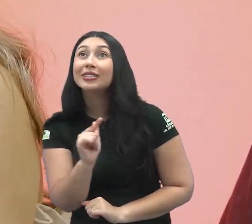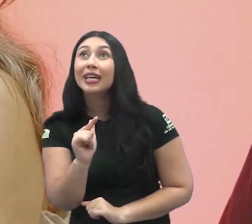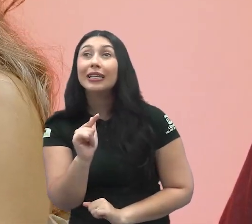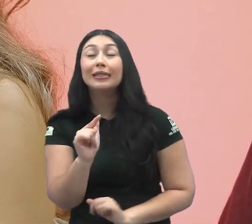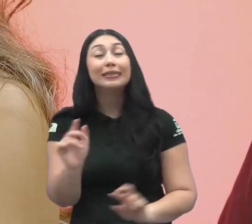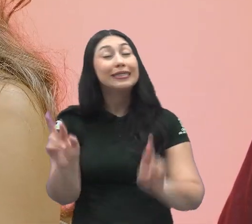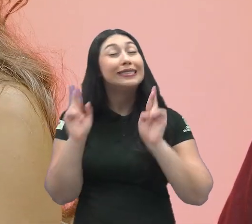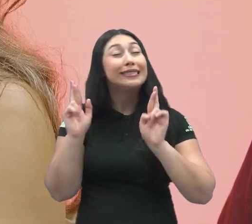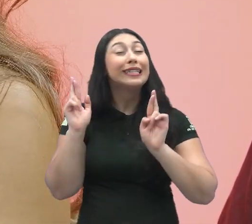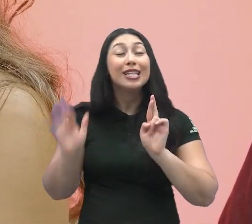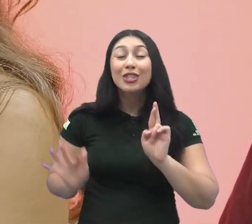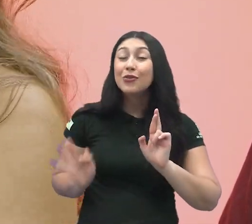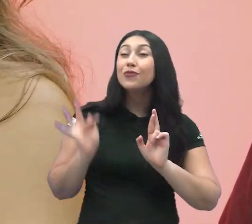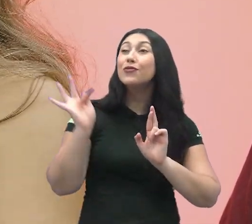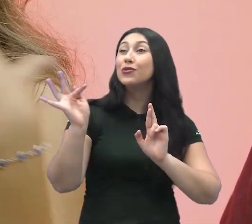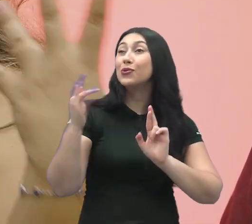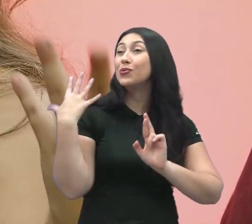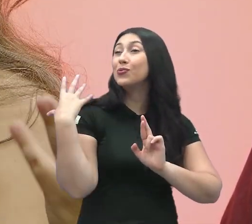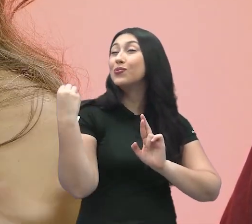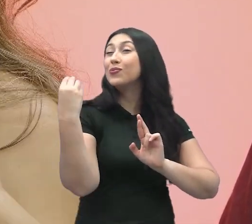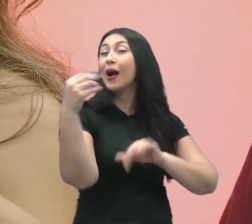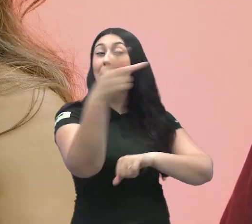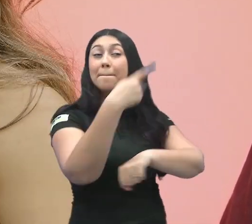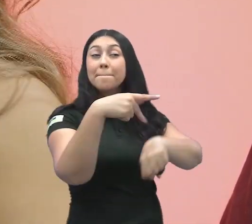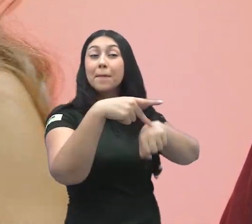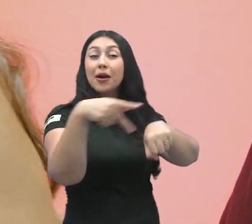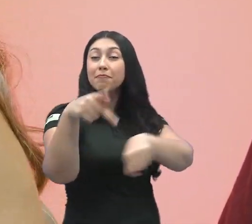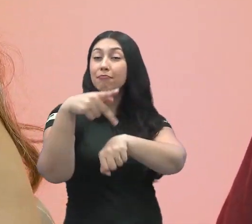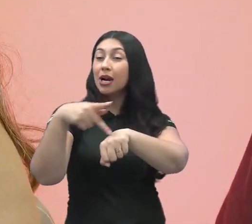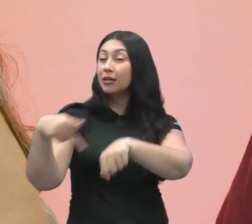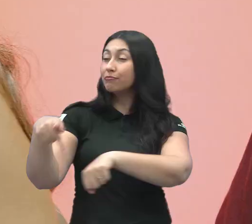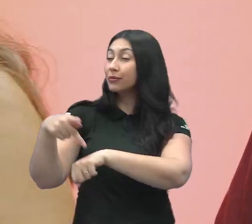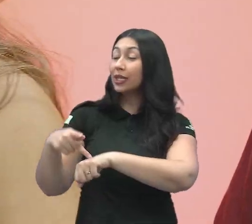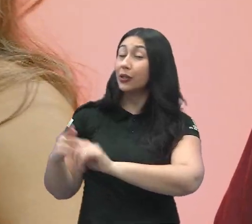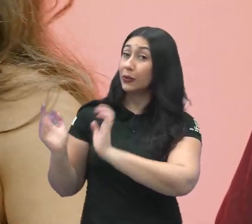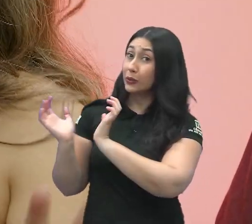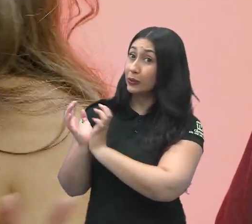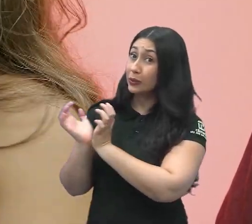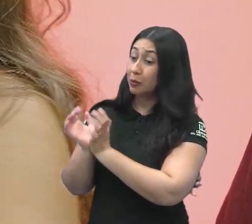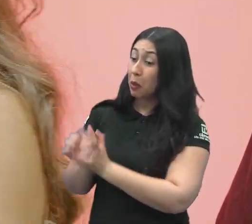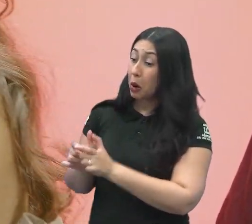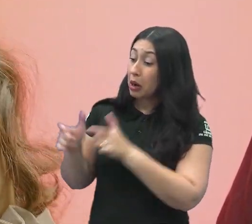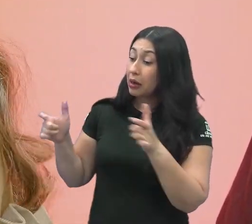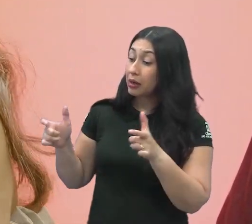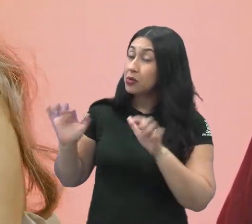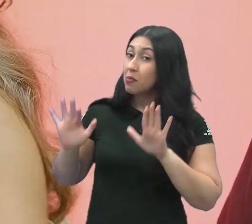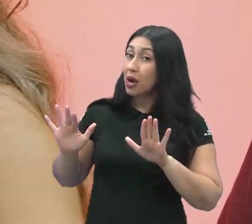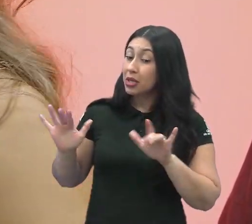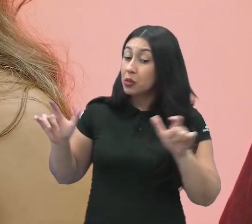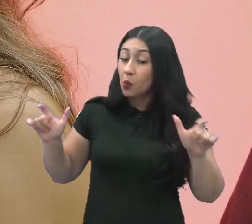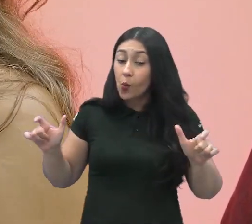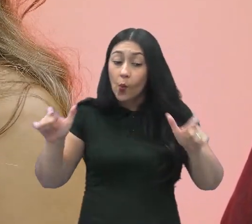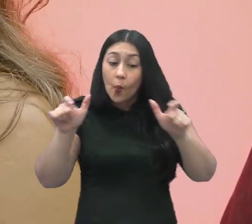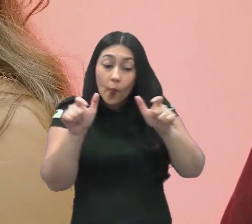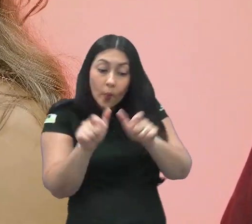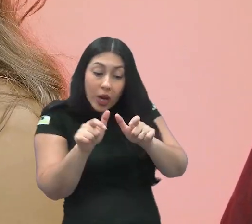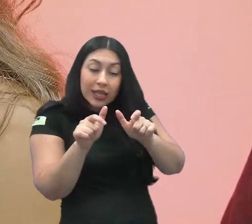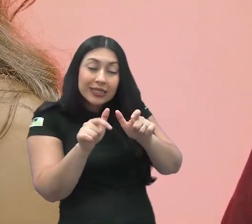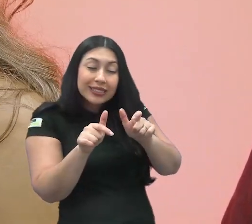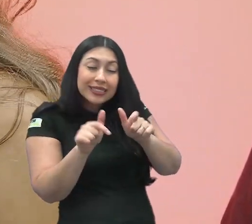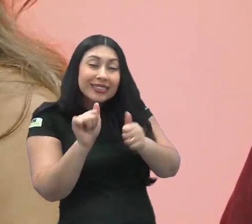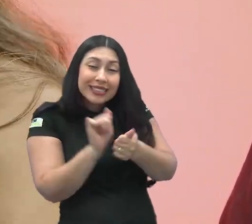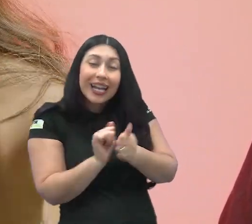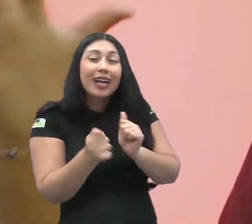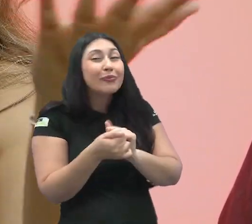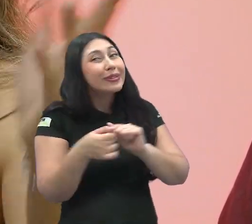quiçá, ir para fora do país, né? Que tem todos os custos. Então, eu tenho uma banda grande, então aqui, com certeza, eu vou trabalhar o máximo possível com essa